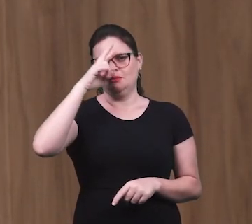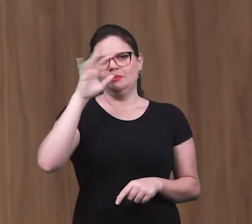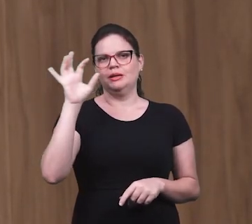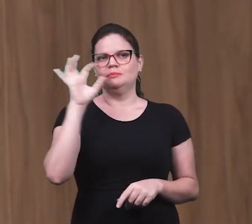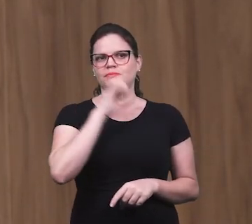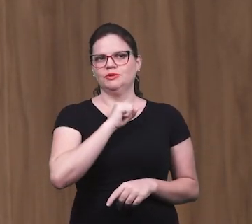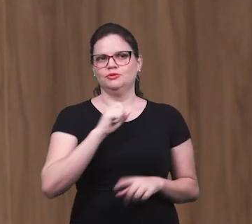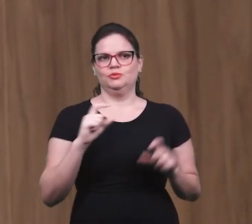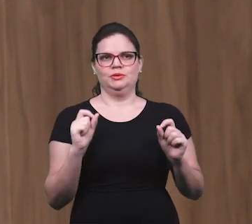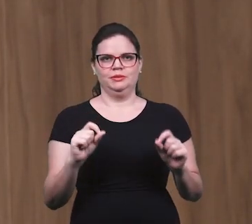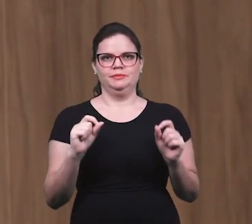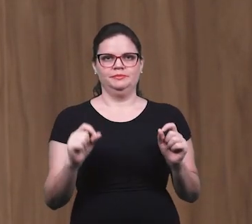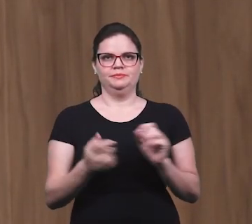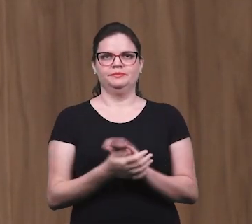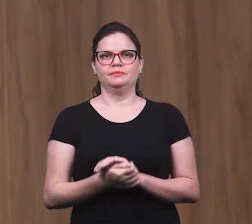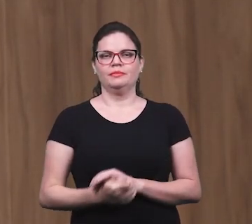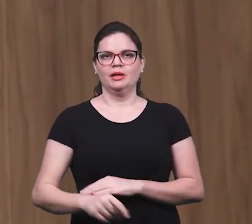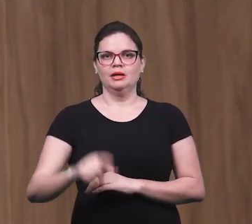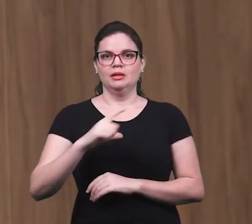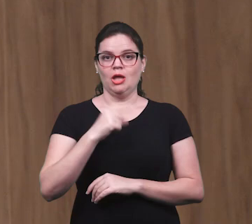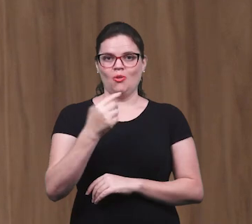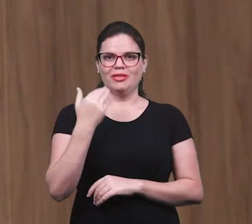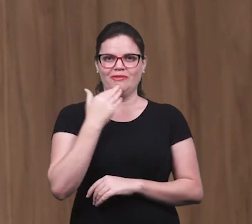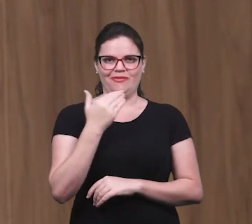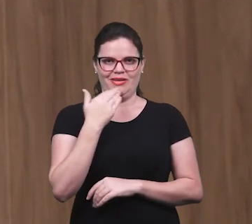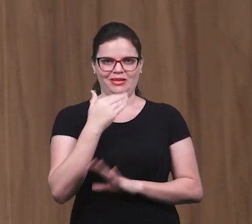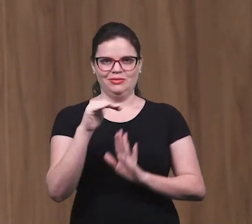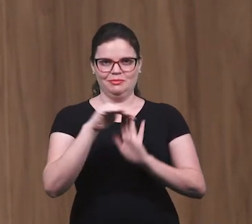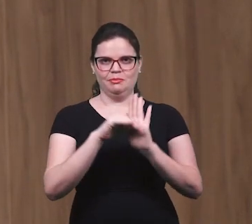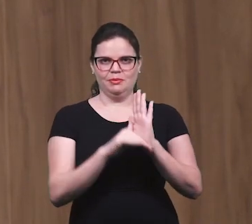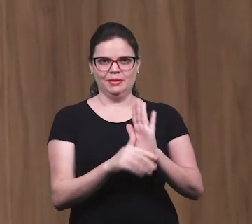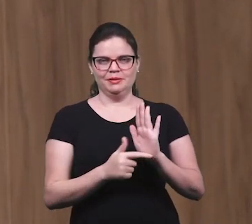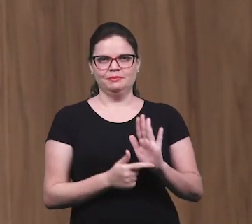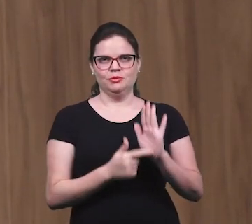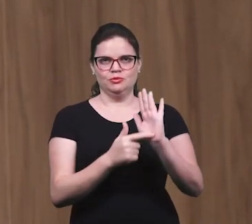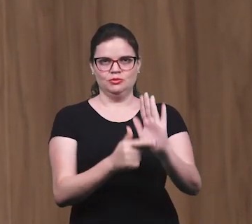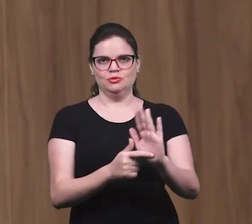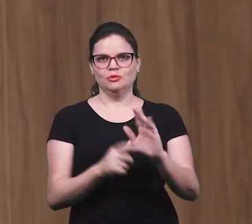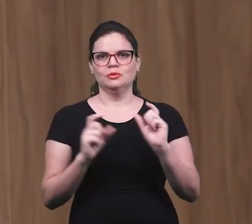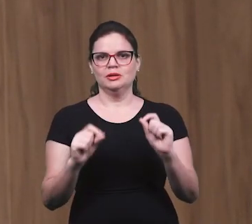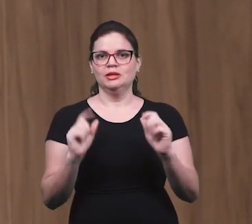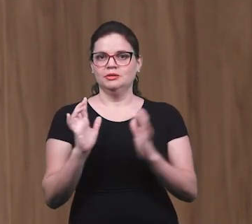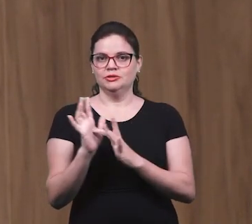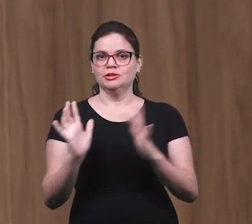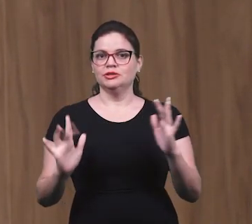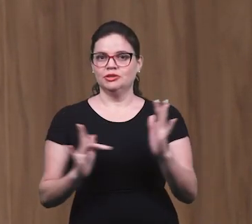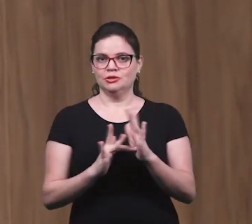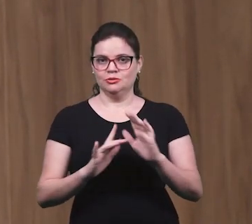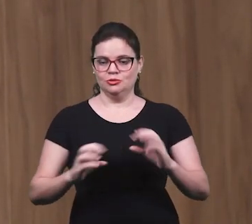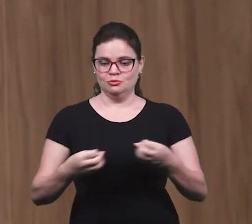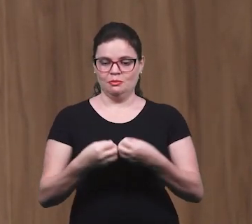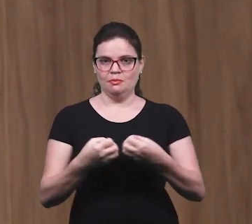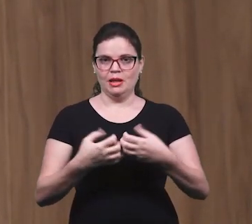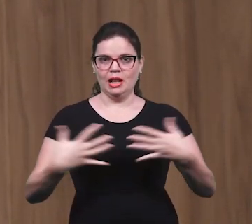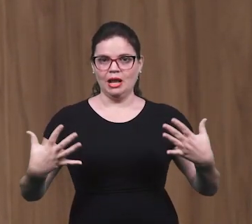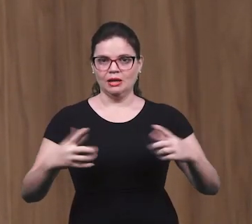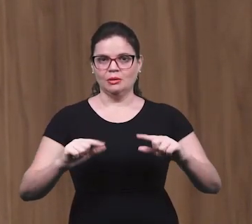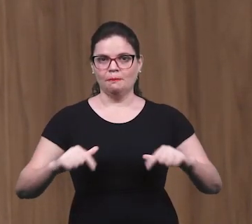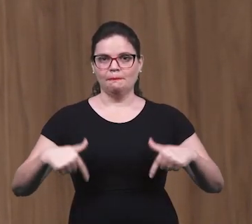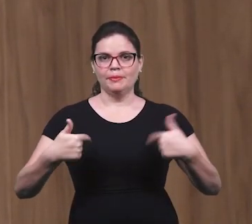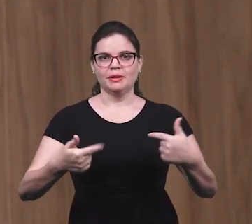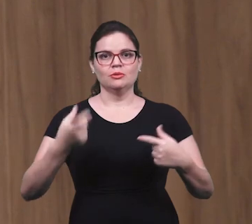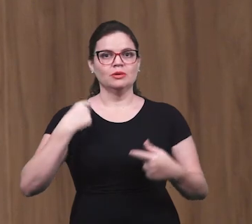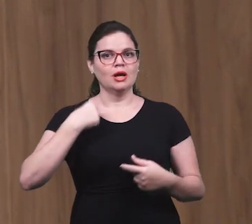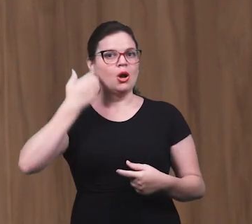aqui de uma deformidade dessa que causou, que Jesus operou um milagre, né, restituindo